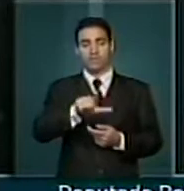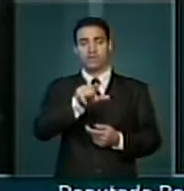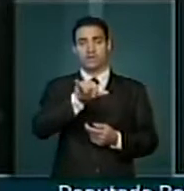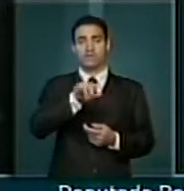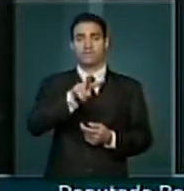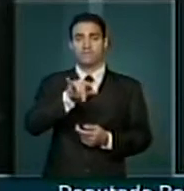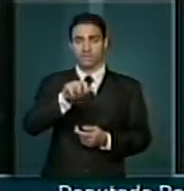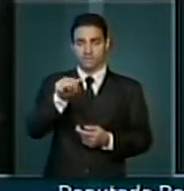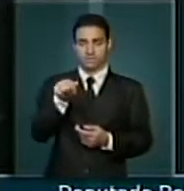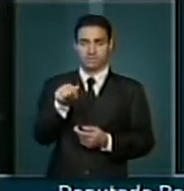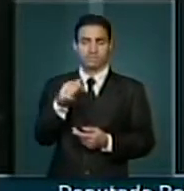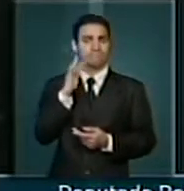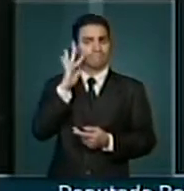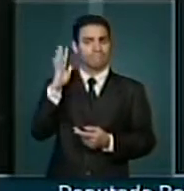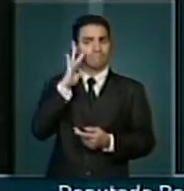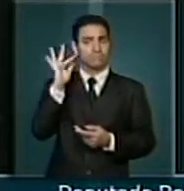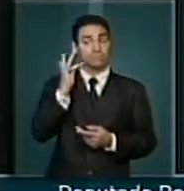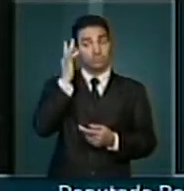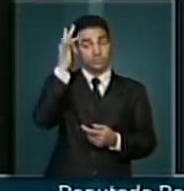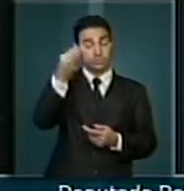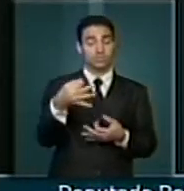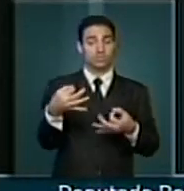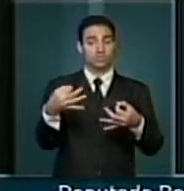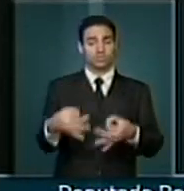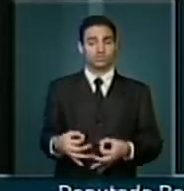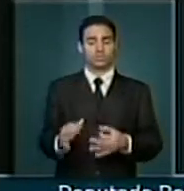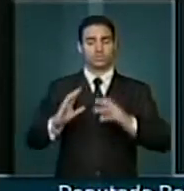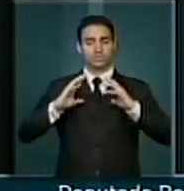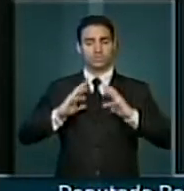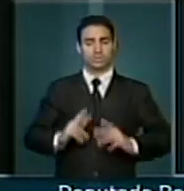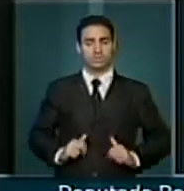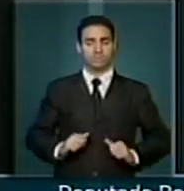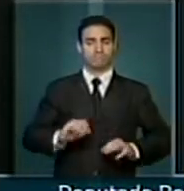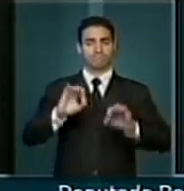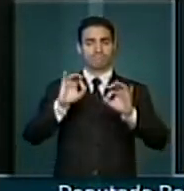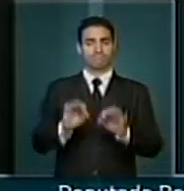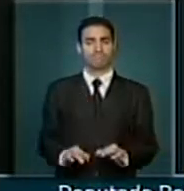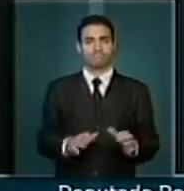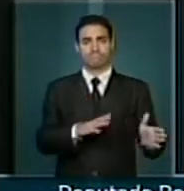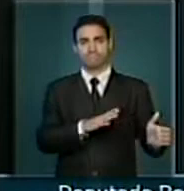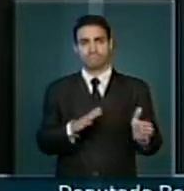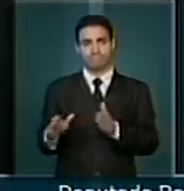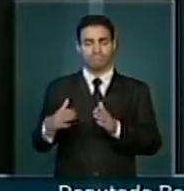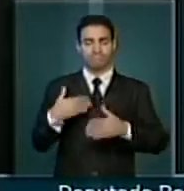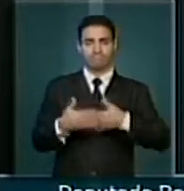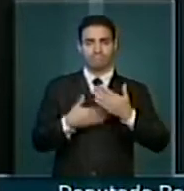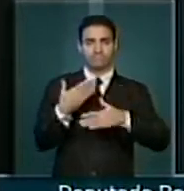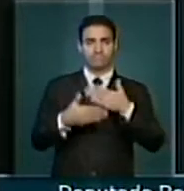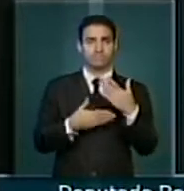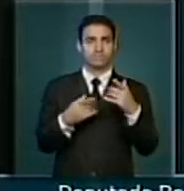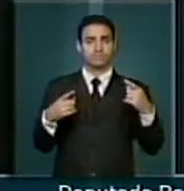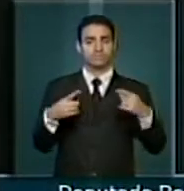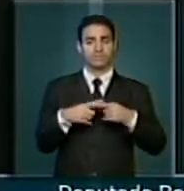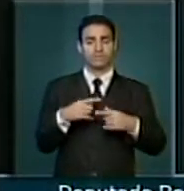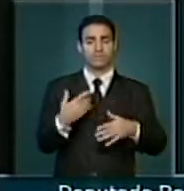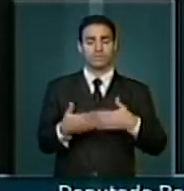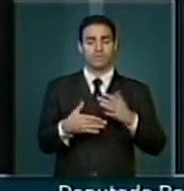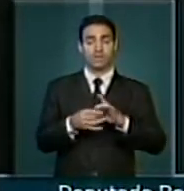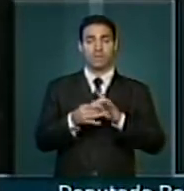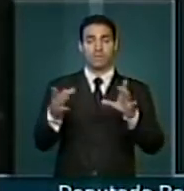sonho com esse país justo socialmente, limpo, ordeiro, próspero,